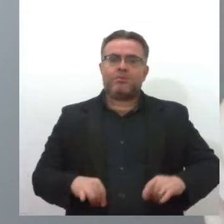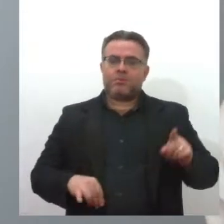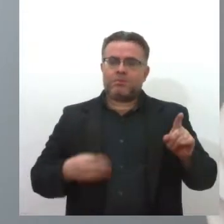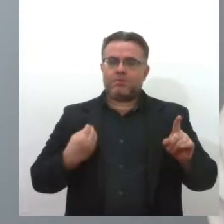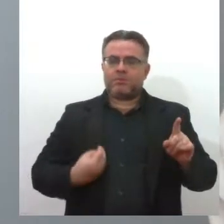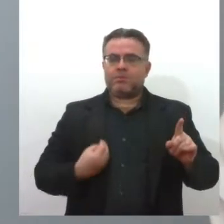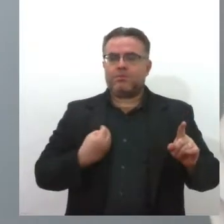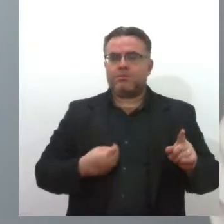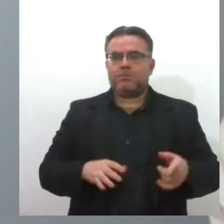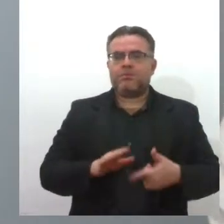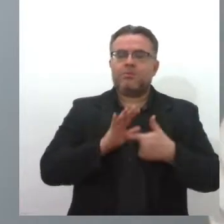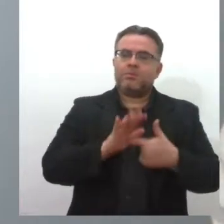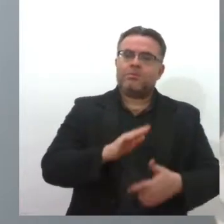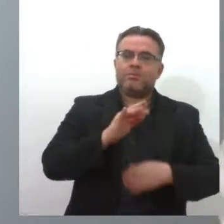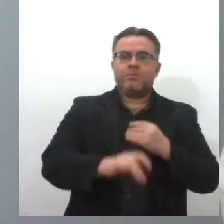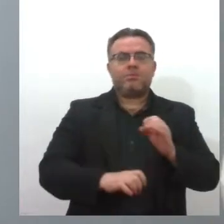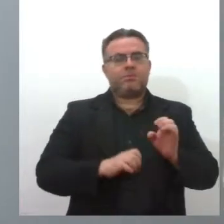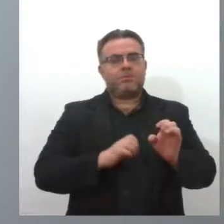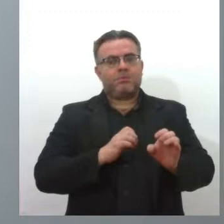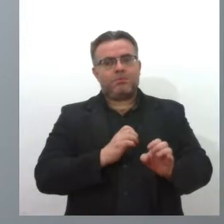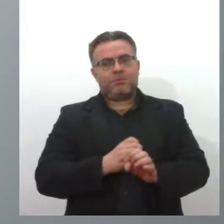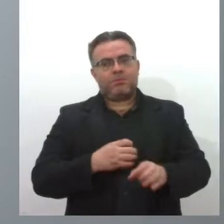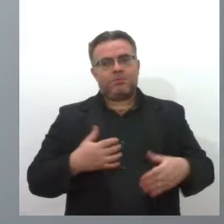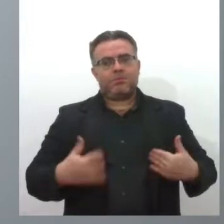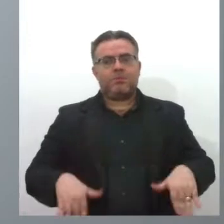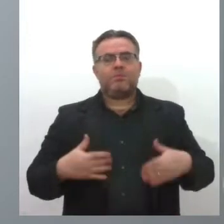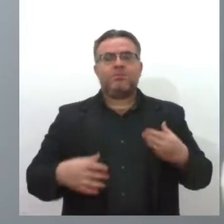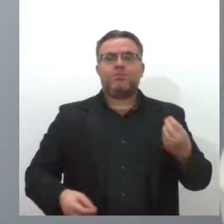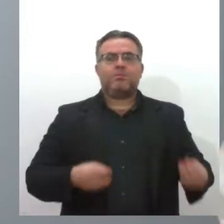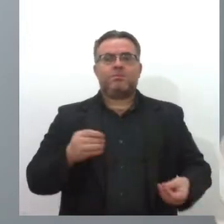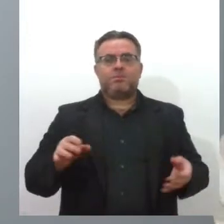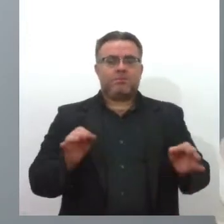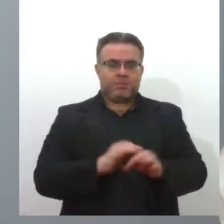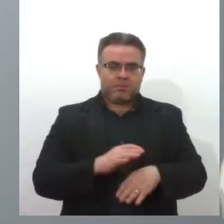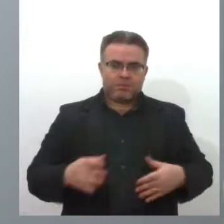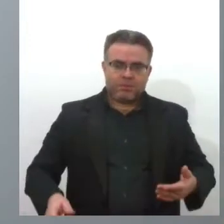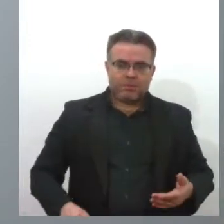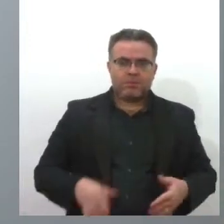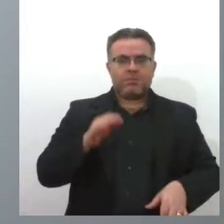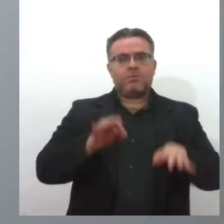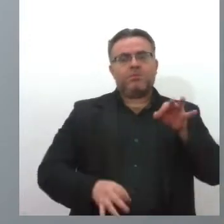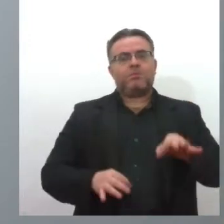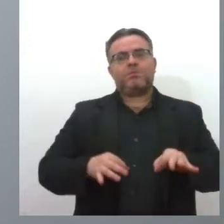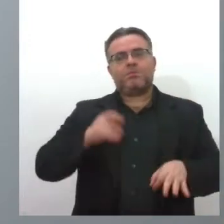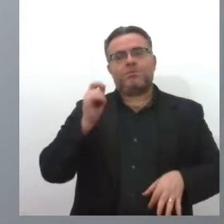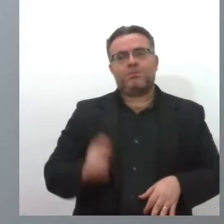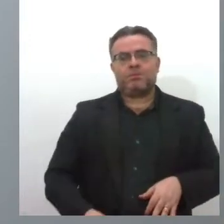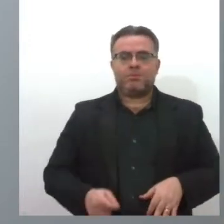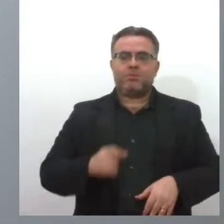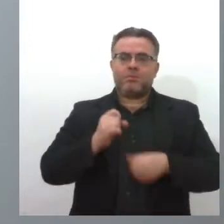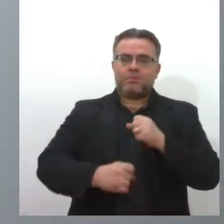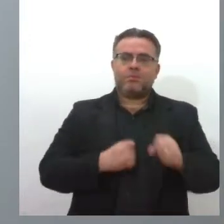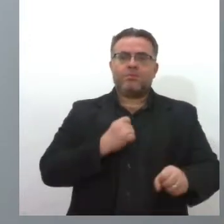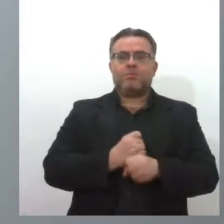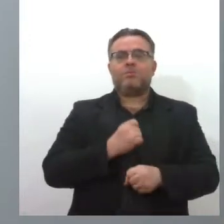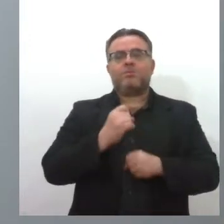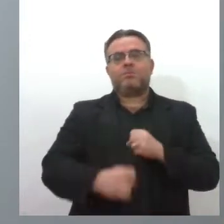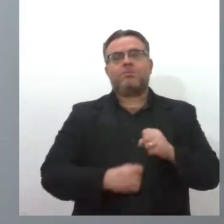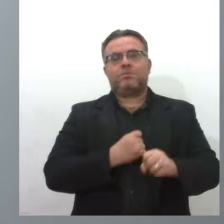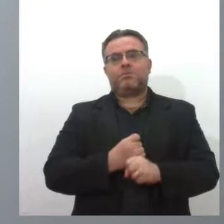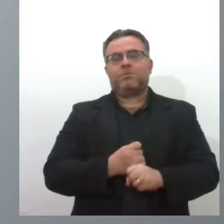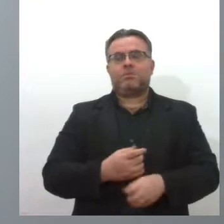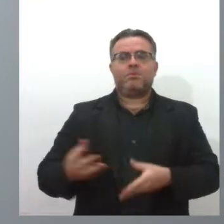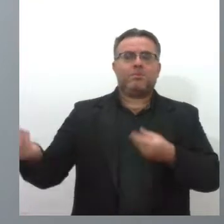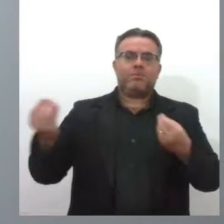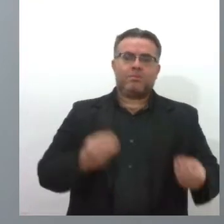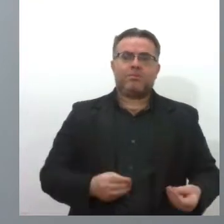Vamos apresentar, inclusive, uma emenda, porque além de aumentar, o Tribunal de Justiça ainda quer ter o direito de todo ano, sem mandar projeto de lei,